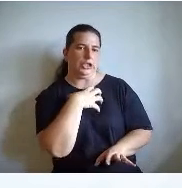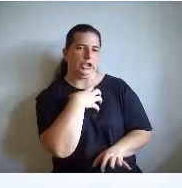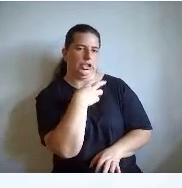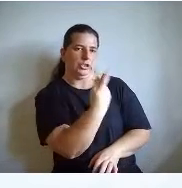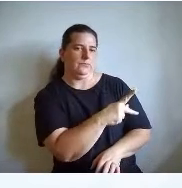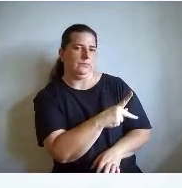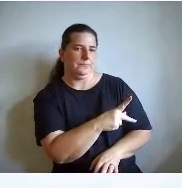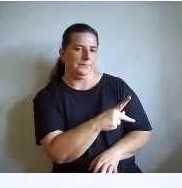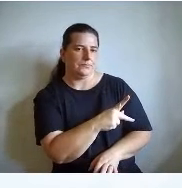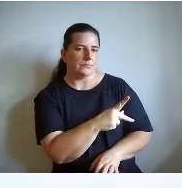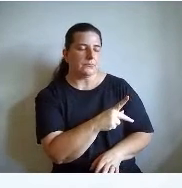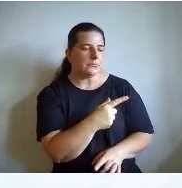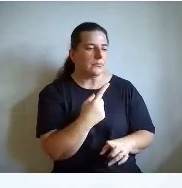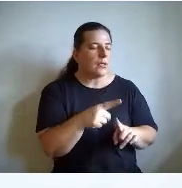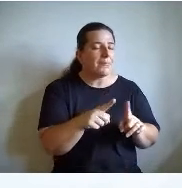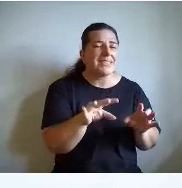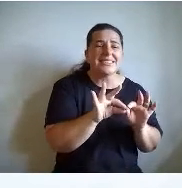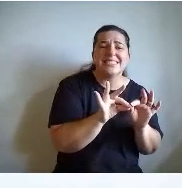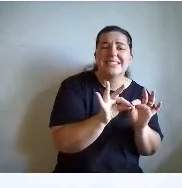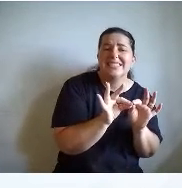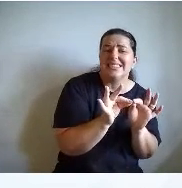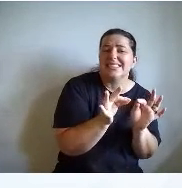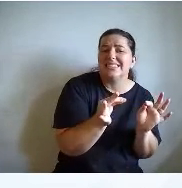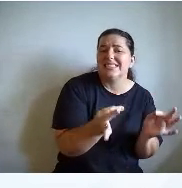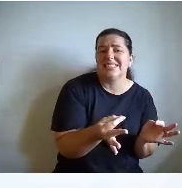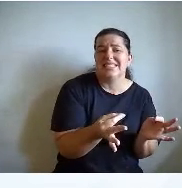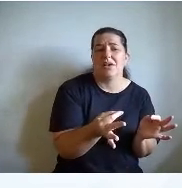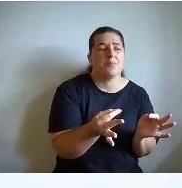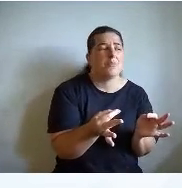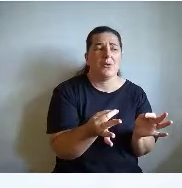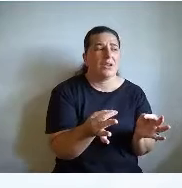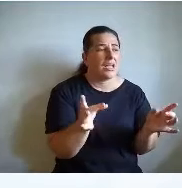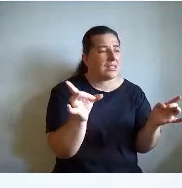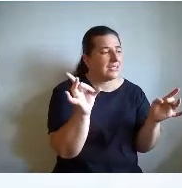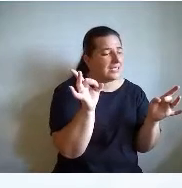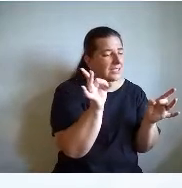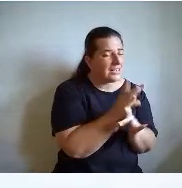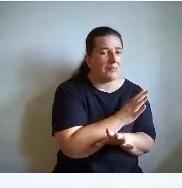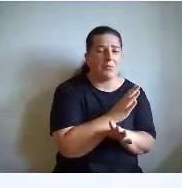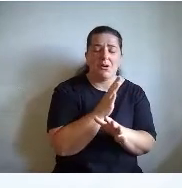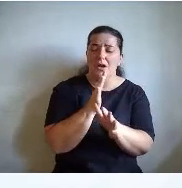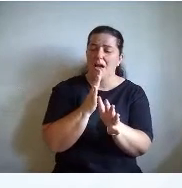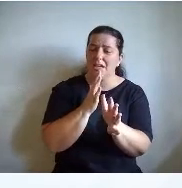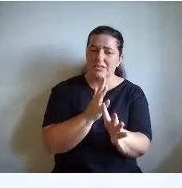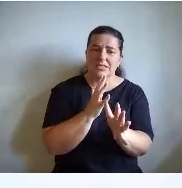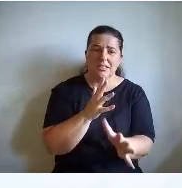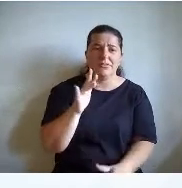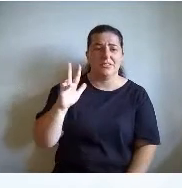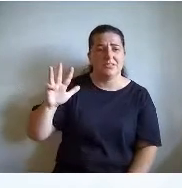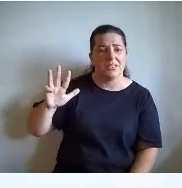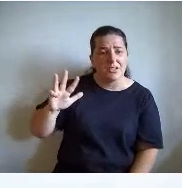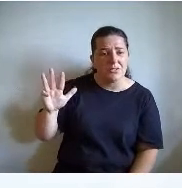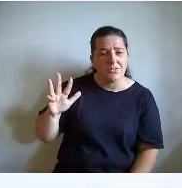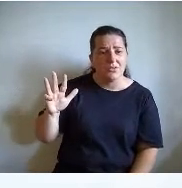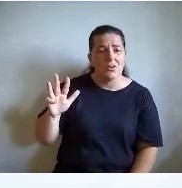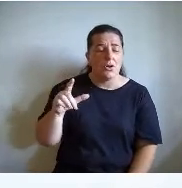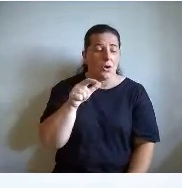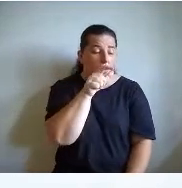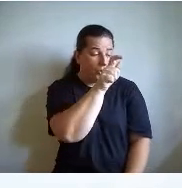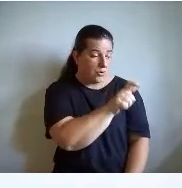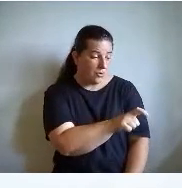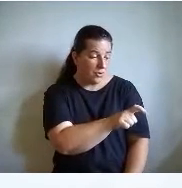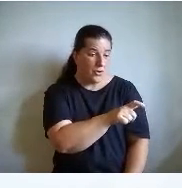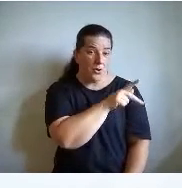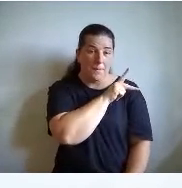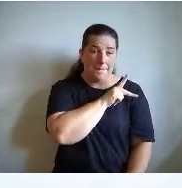Mas ele simplesmente no que terminou lá a entrevista do Lula, ele passou a usar máscara. O filho falou